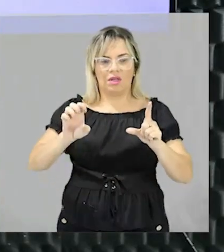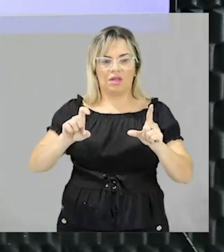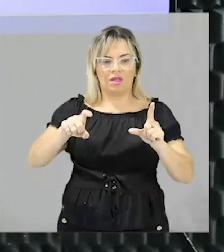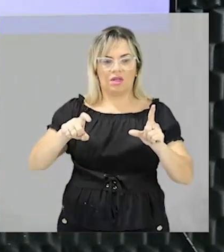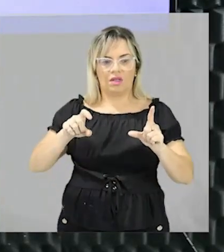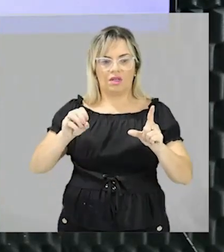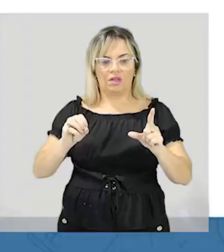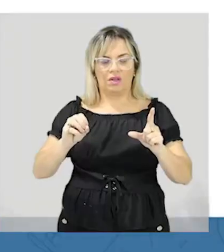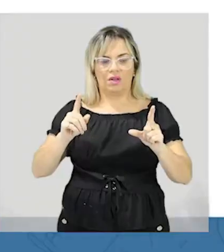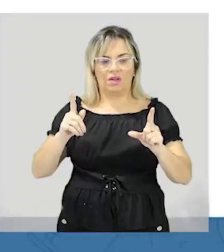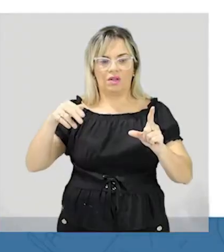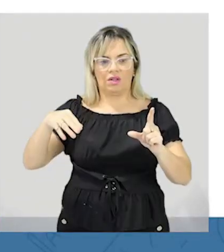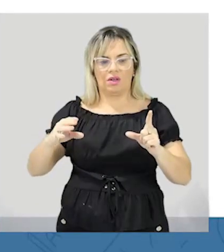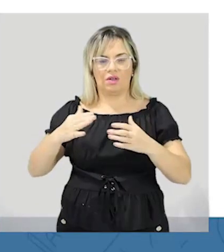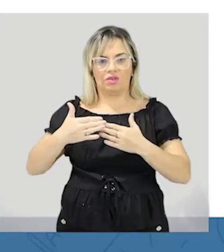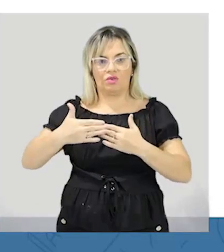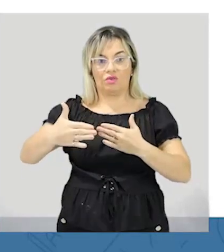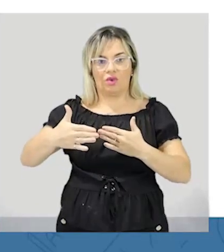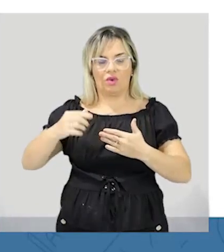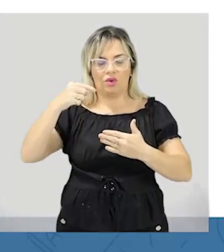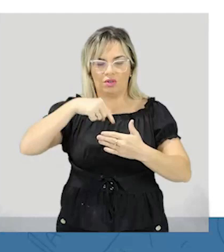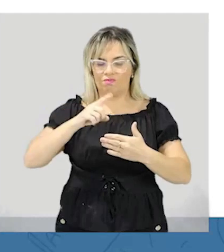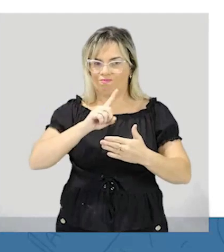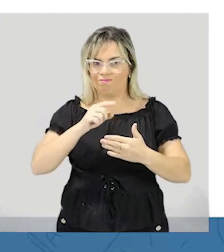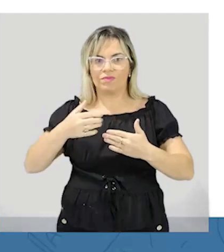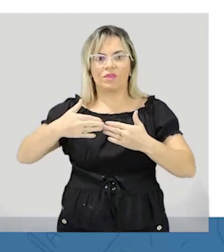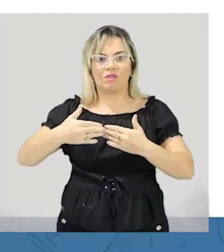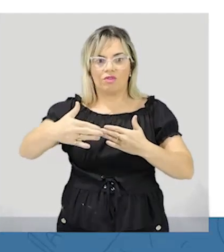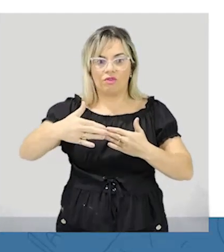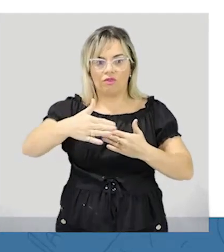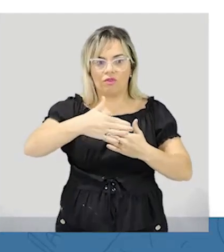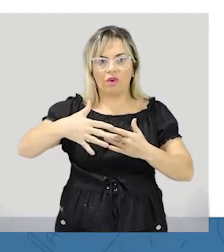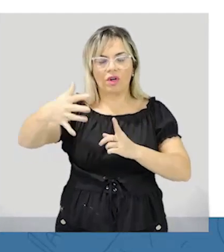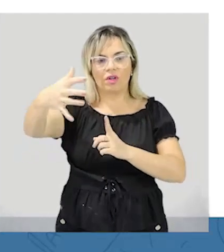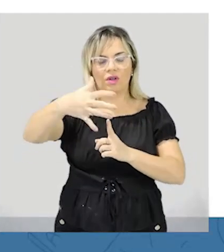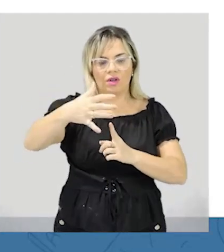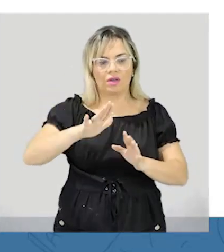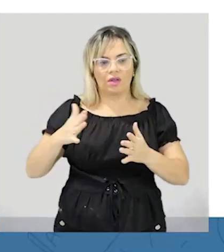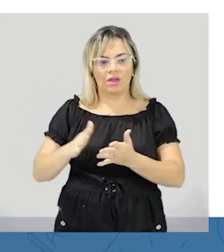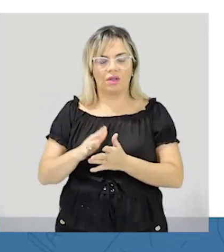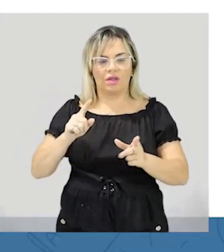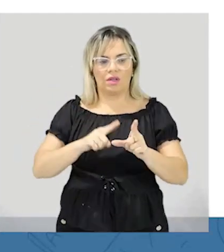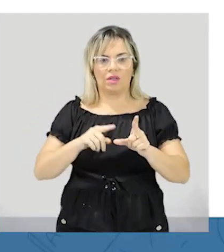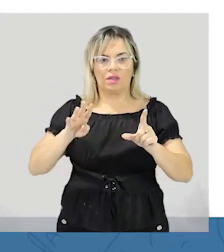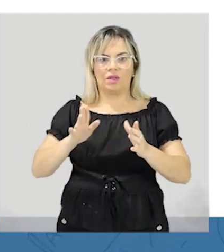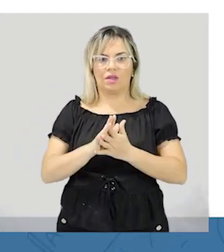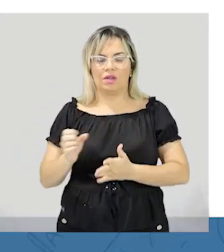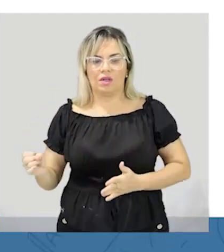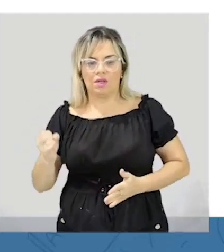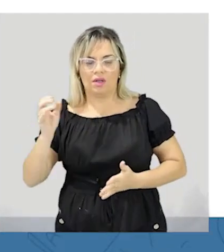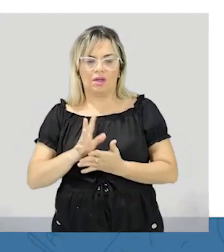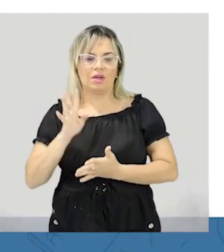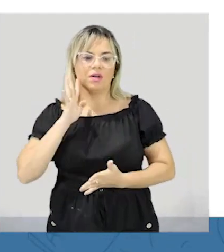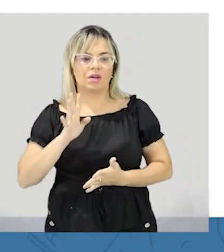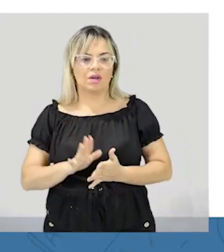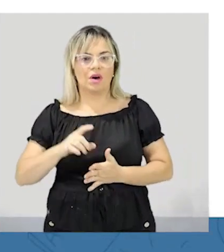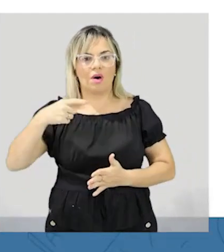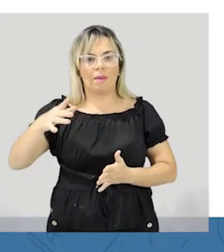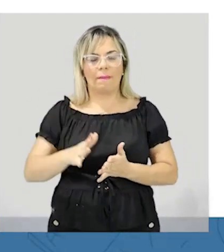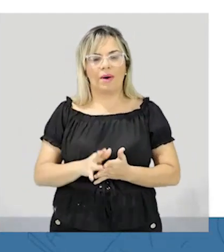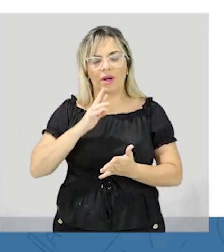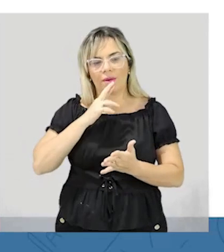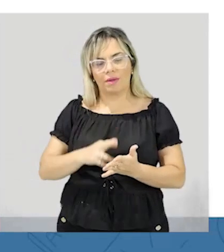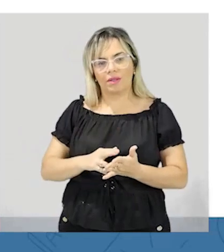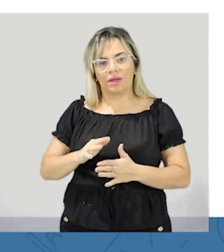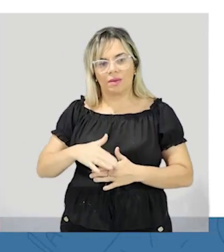superfície. Beleza? Então, o nosso gabarito é a letra B. Outra questão que a gente tomou bastante tempo, mas é importante, tem muita informação legal. Bora responder mais uma,